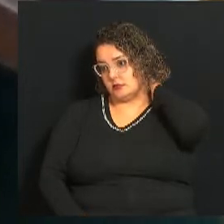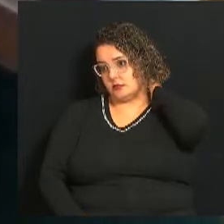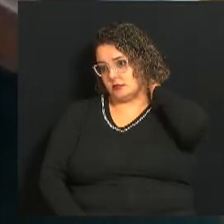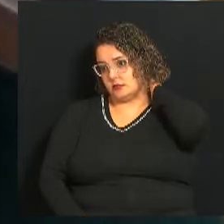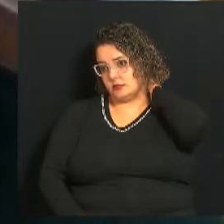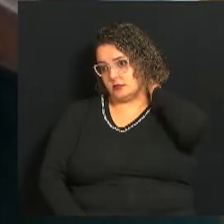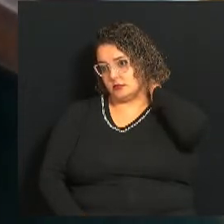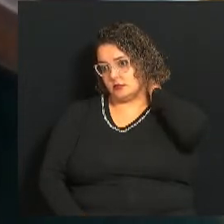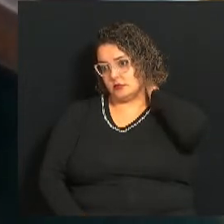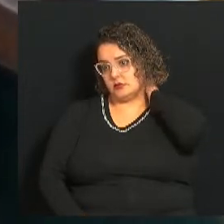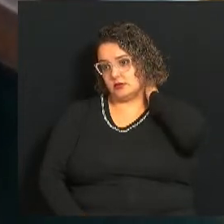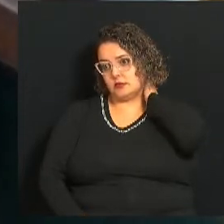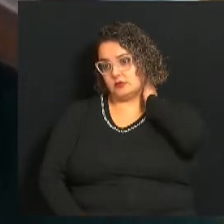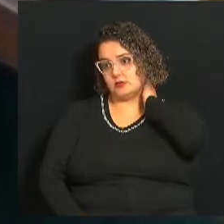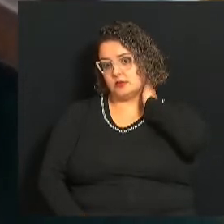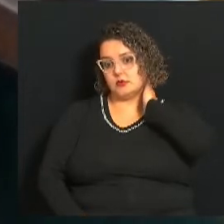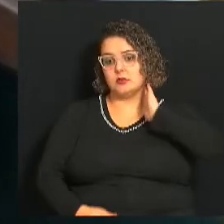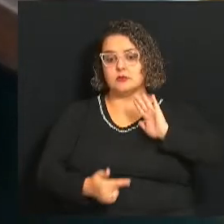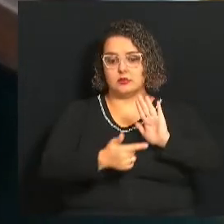vamos mostrar isso,